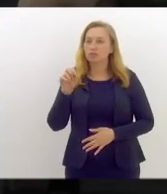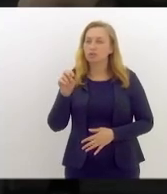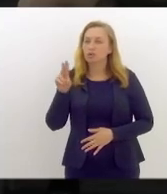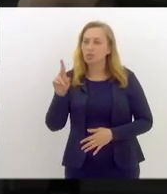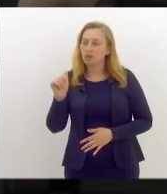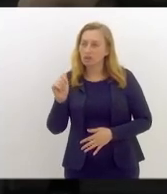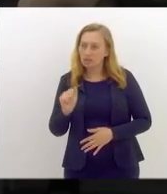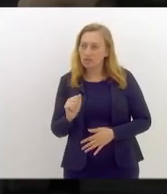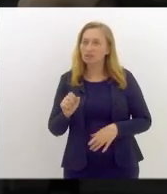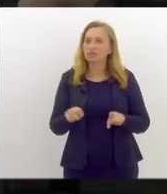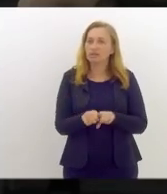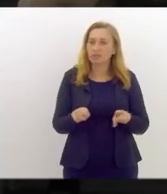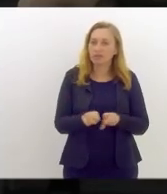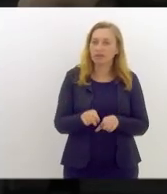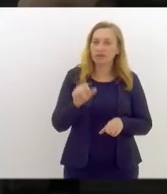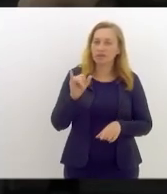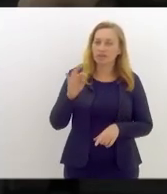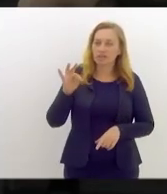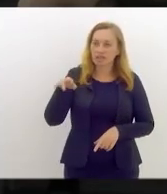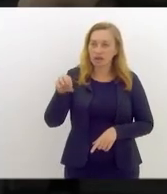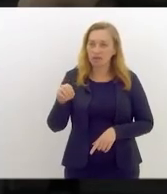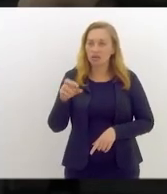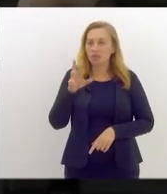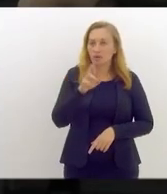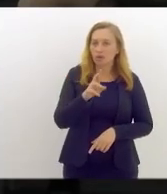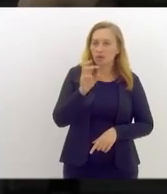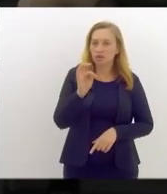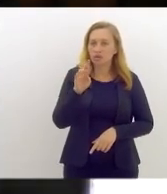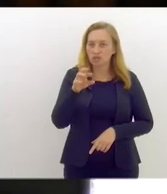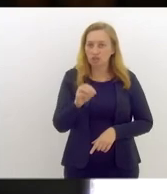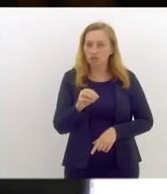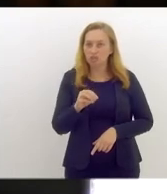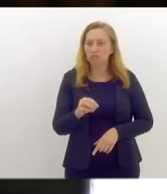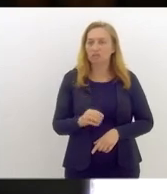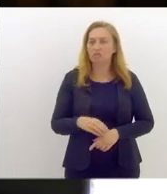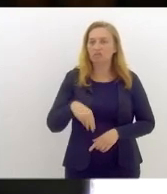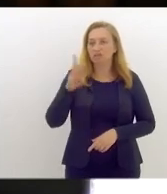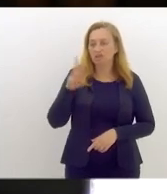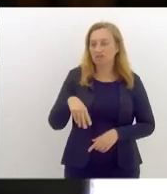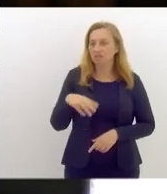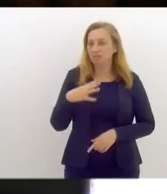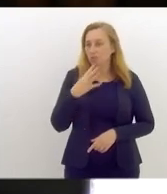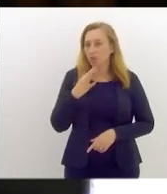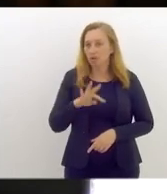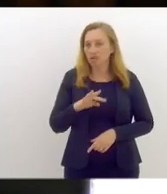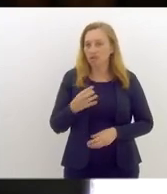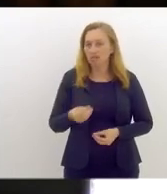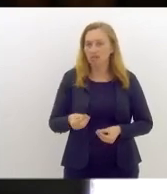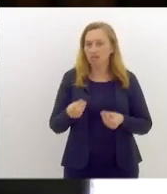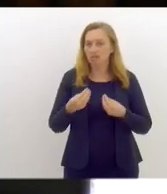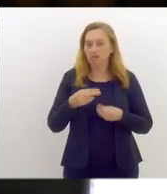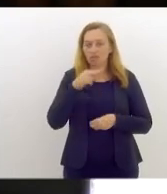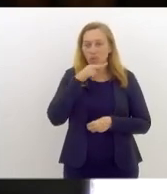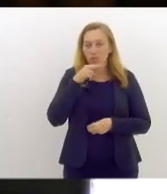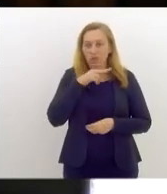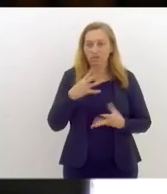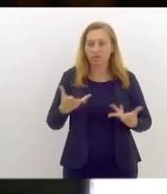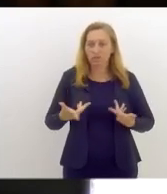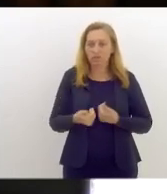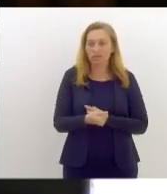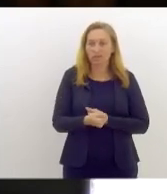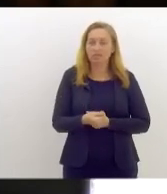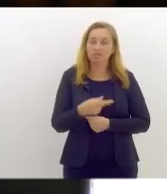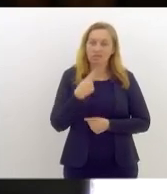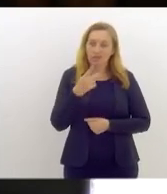enteado Rodrigo o Rodrigo hoje para quem não sabe é nos deu um netinho maravilhoso e eu